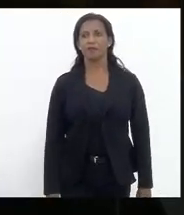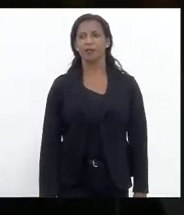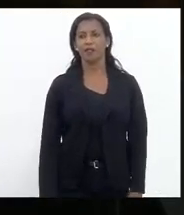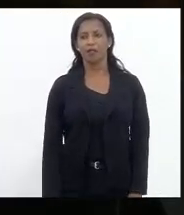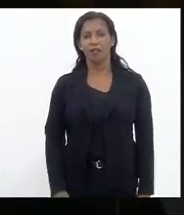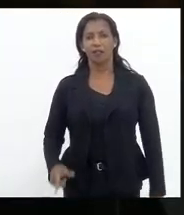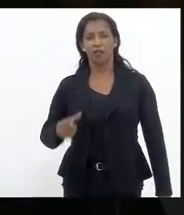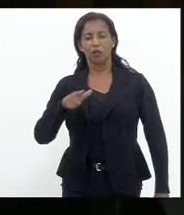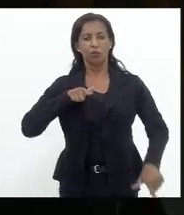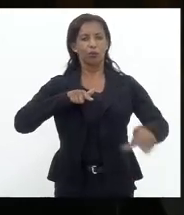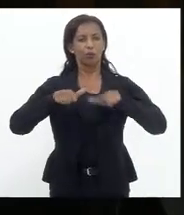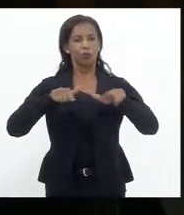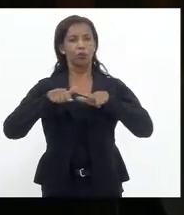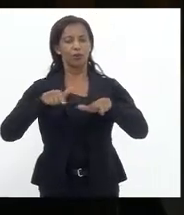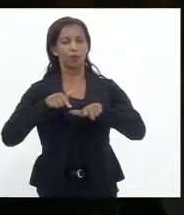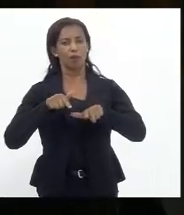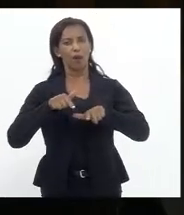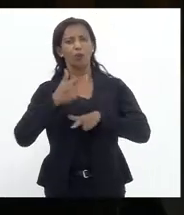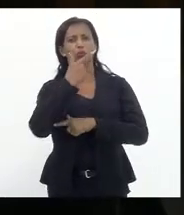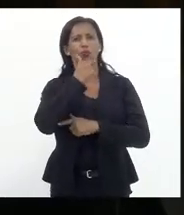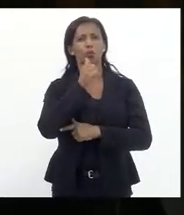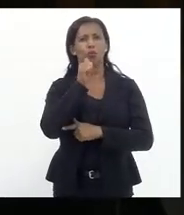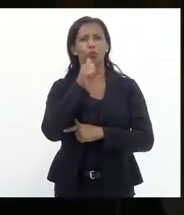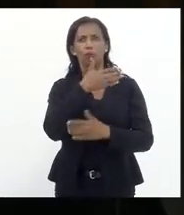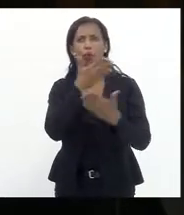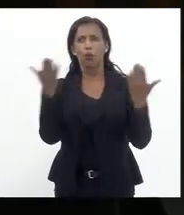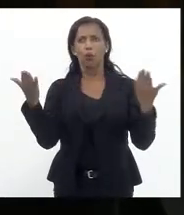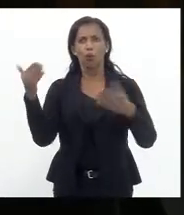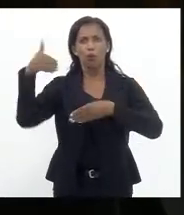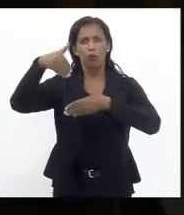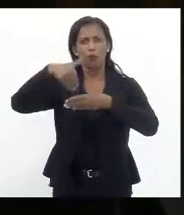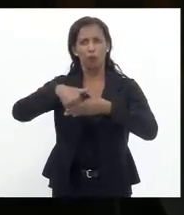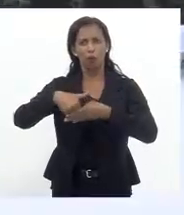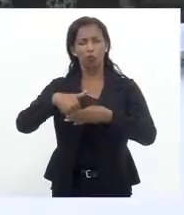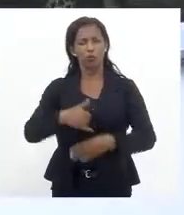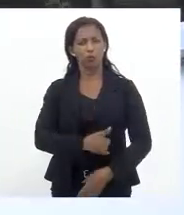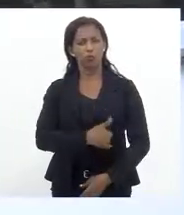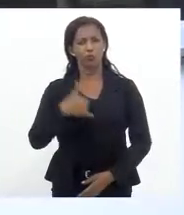senhores e senhoras, o meu voto, com orgulho, é sim.